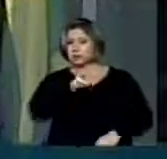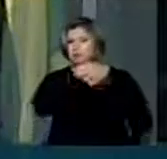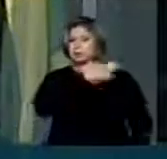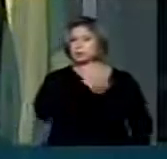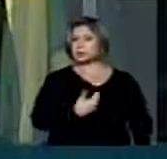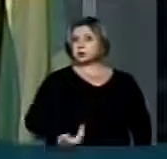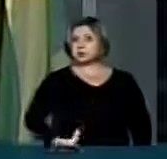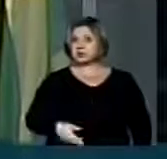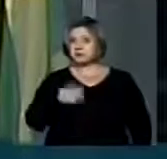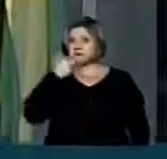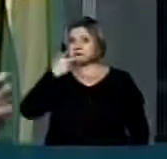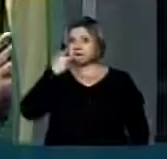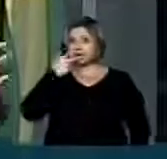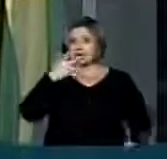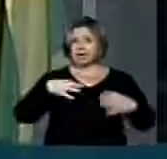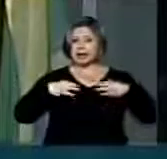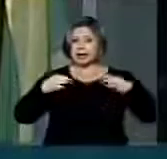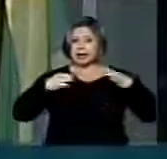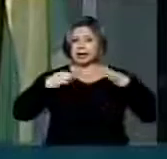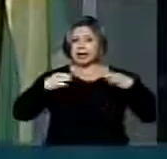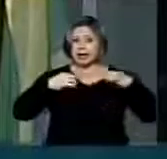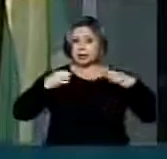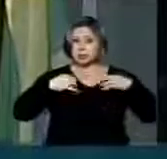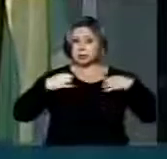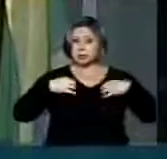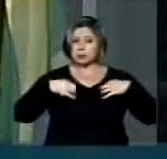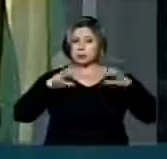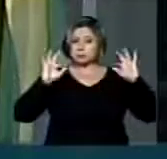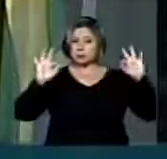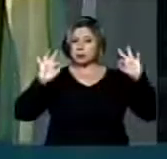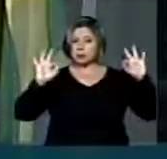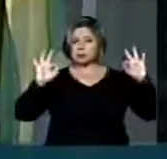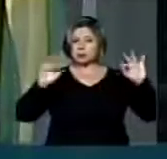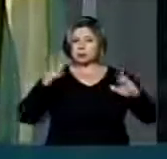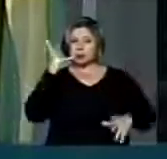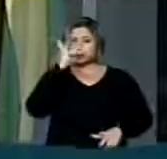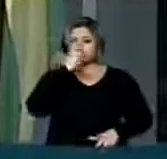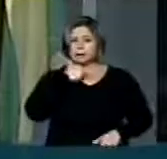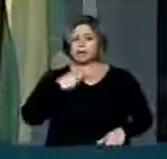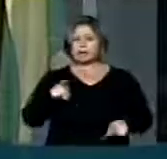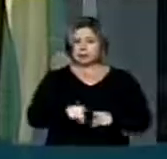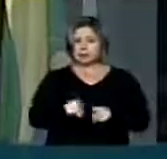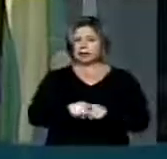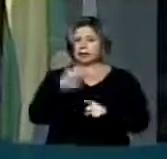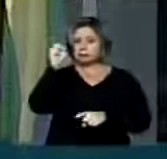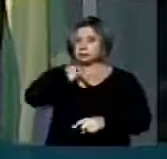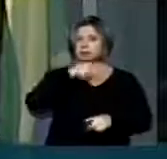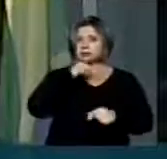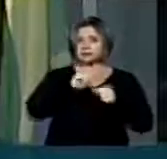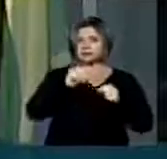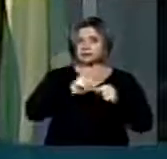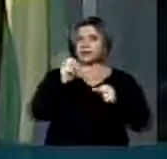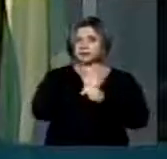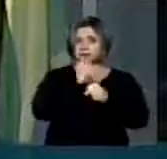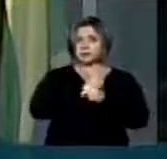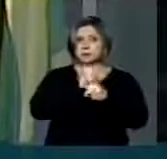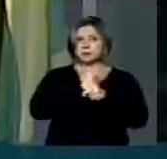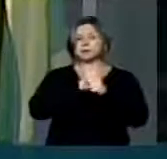governo em dizer que a roupa invisível do rei está aí sim? E olha,